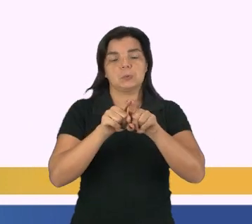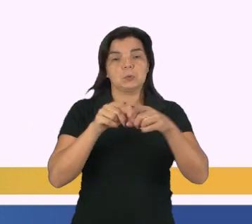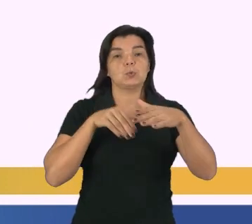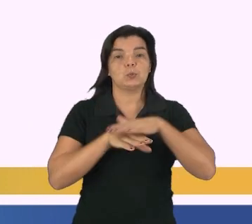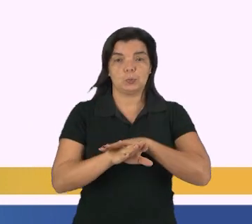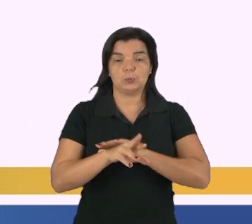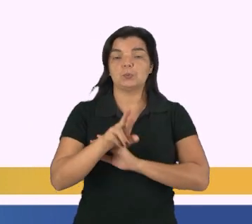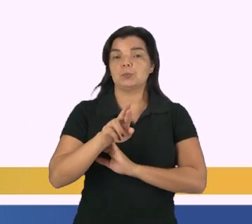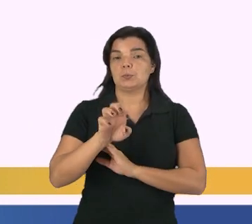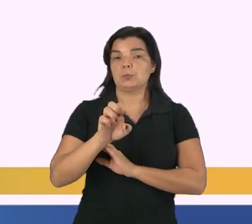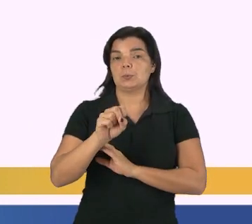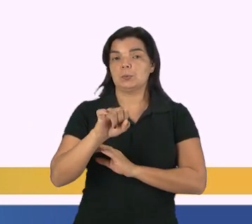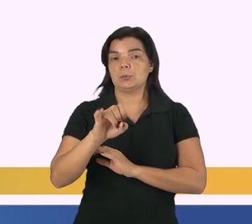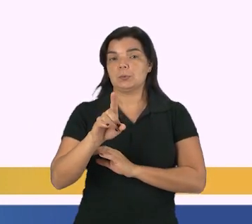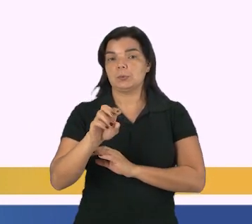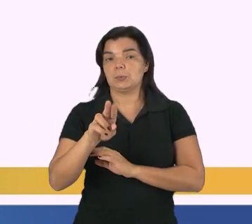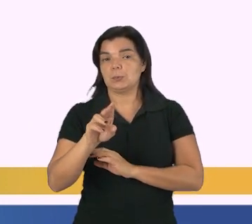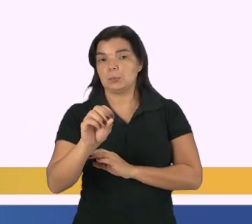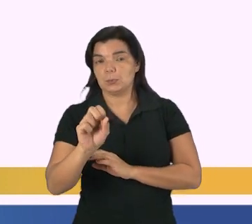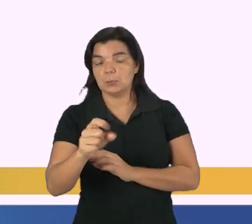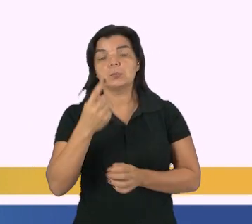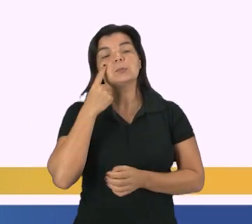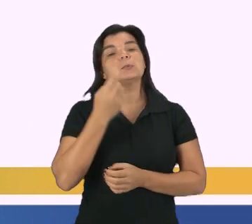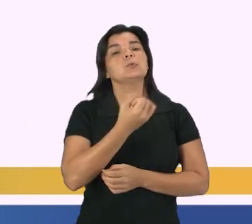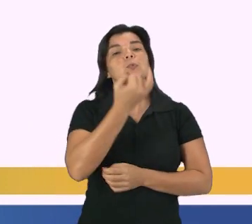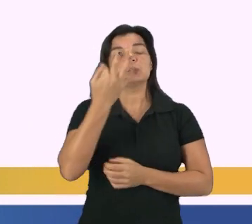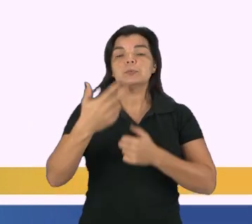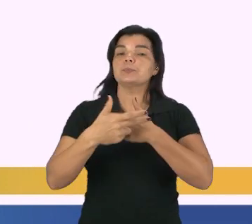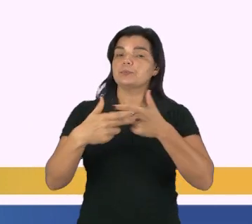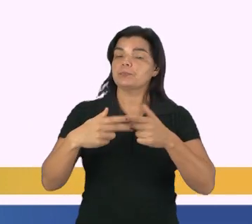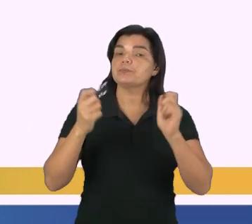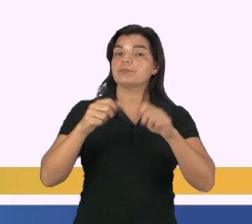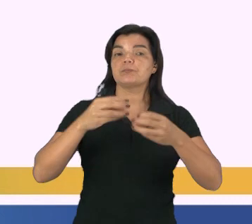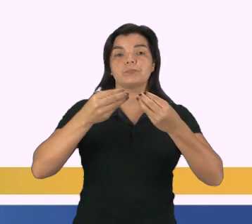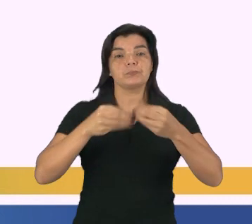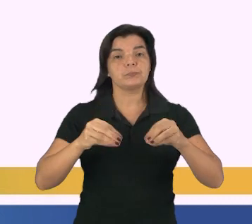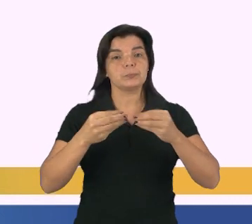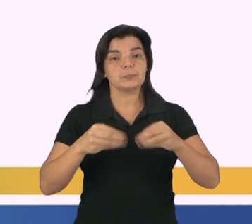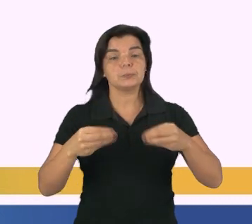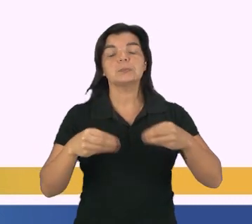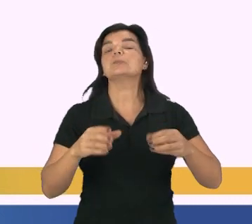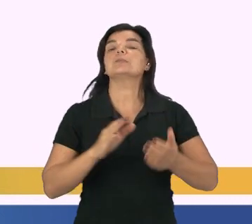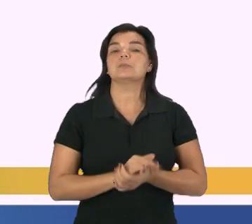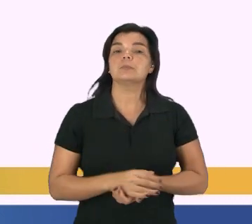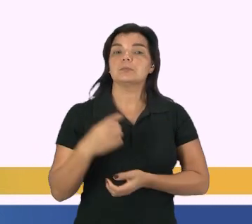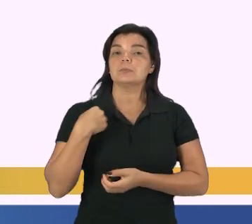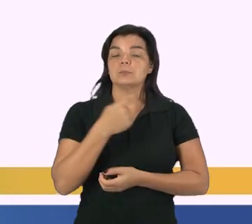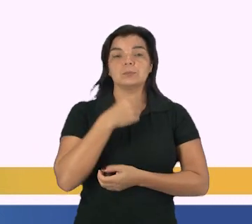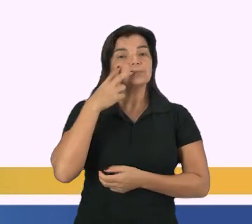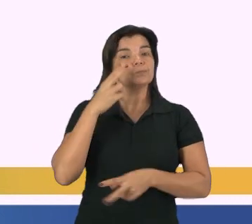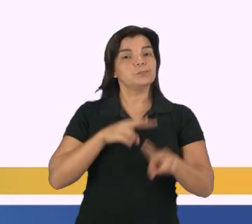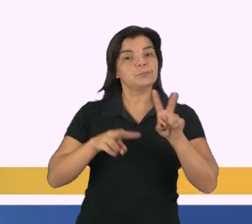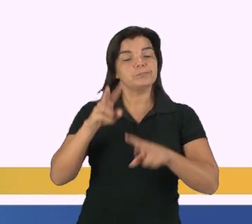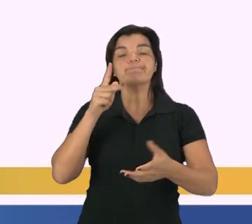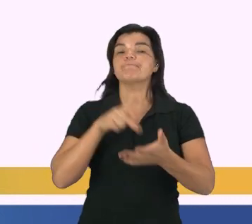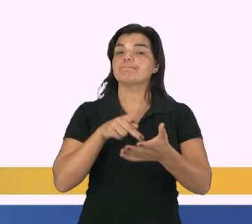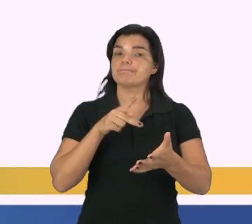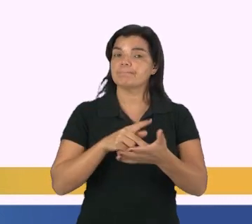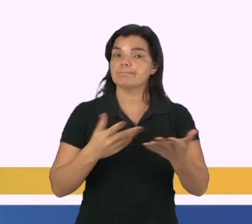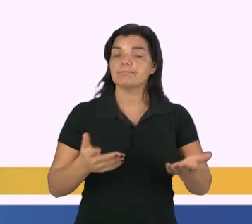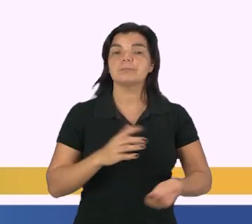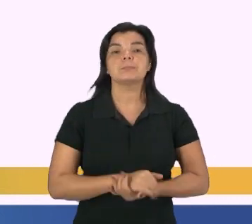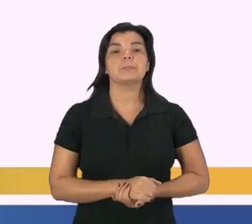de resíduos. Olha só, turminha, quantas coisas podem prejudicar a nossa visão, não é mesmo?